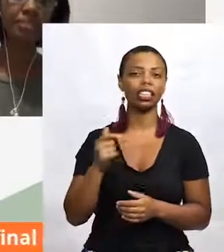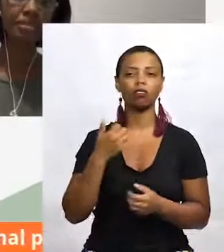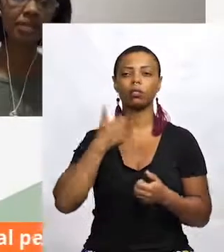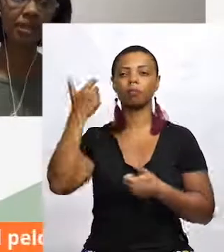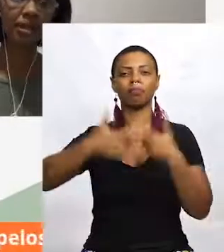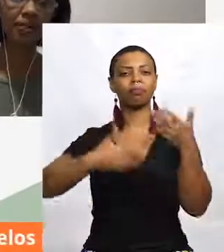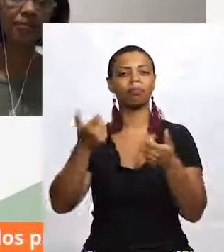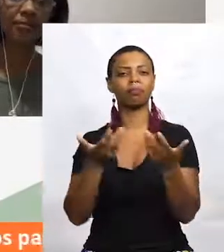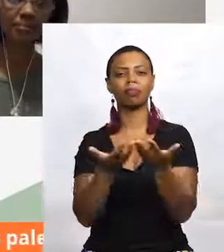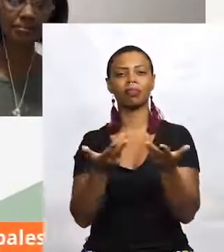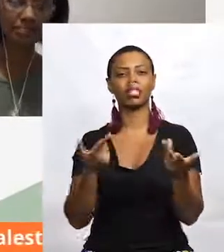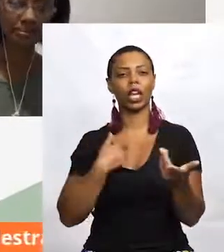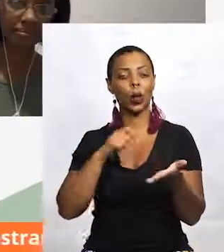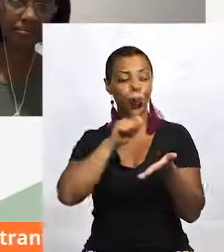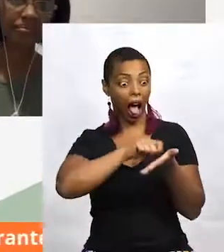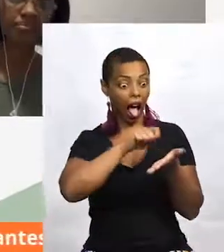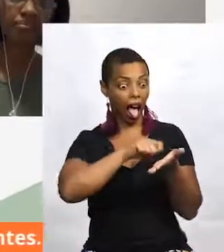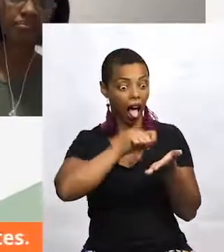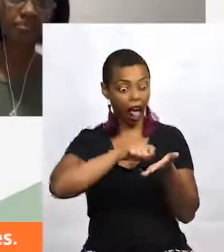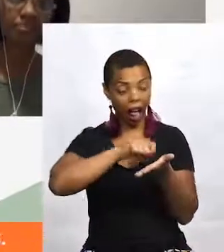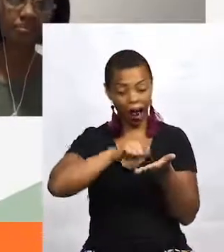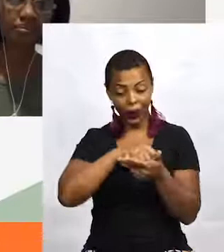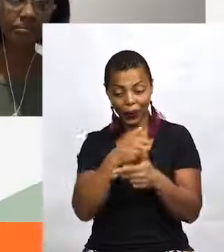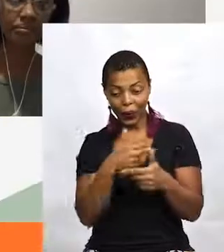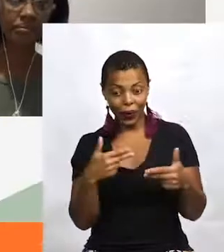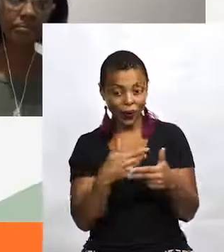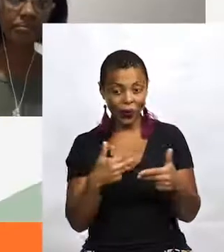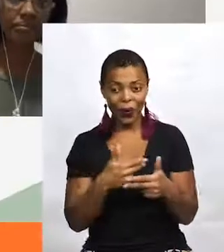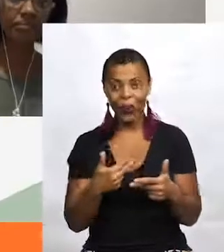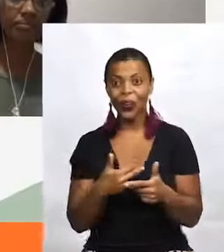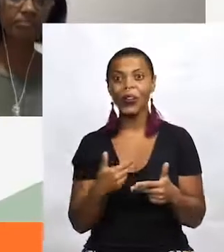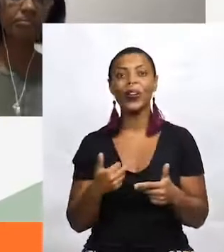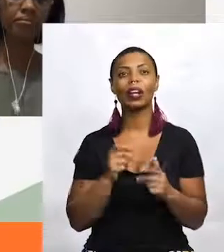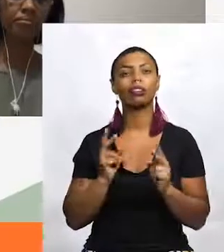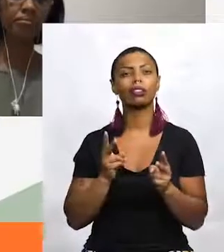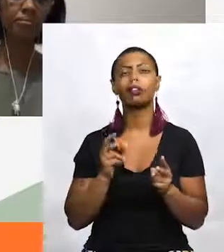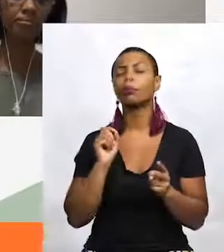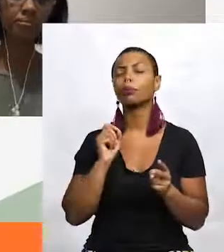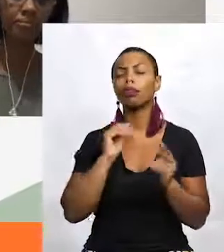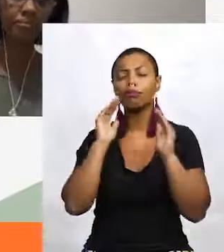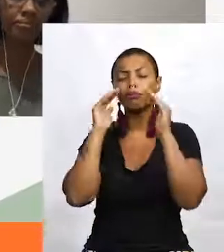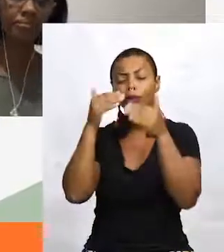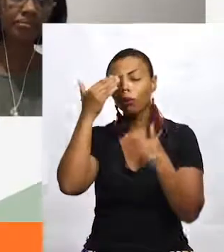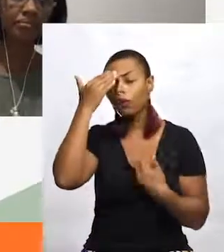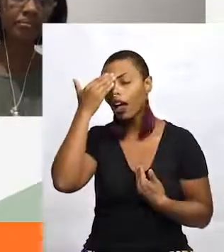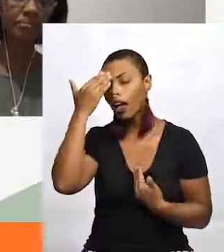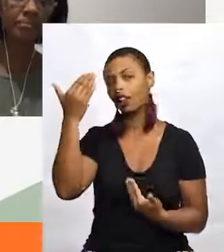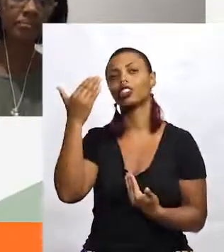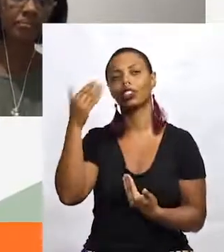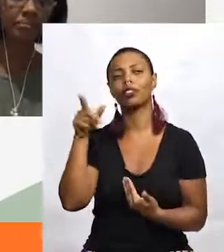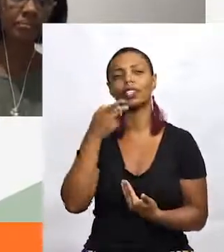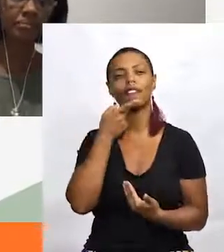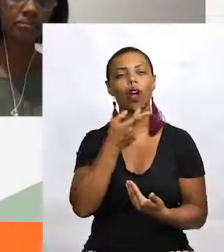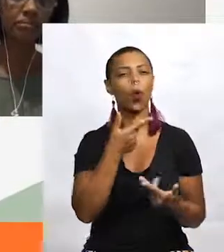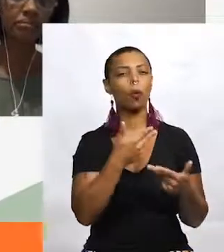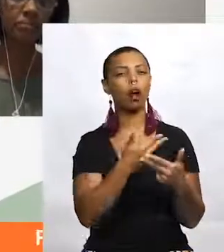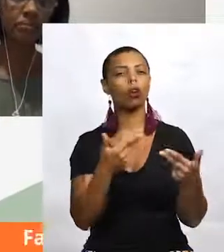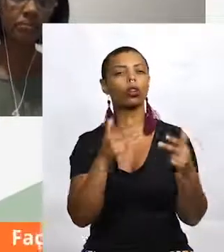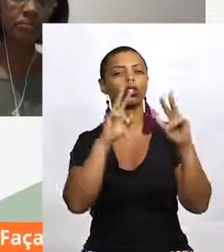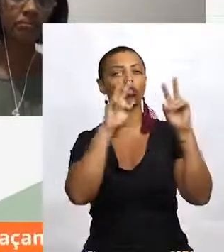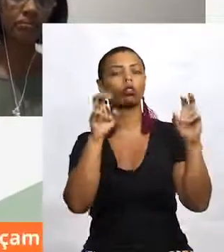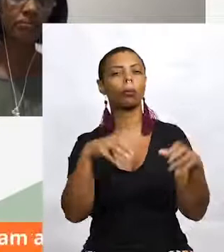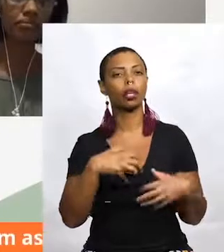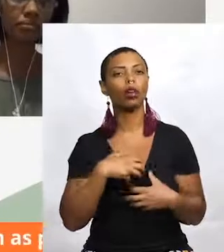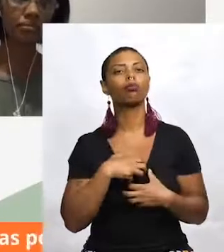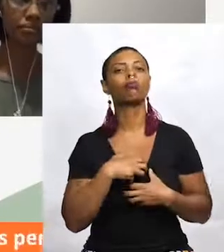incríveis, eu fiz anotações aqui e sempre remete à gratidão, e você falou algo no sentido, eu sinto